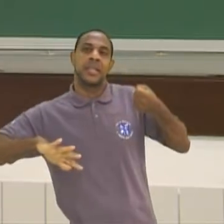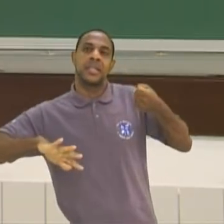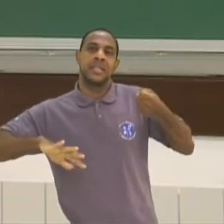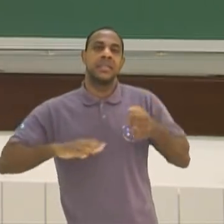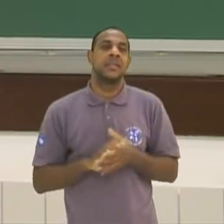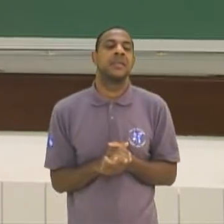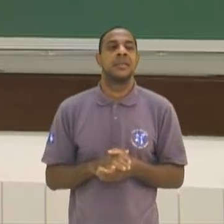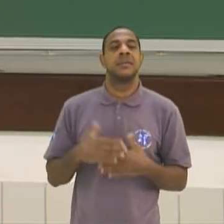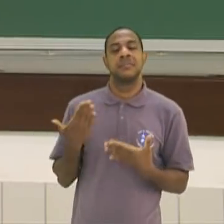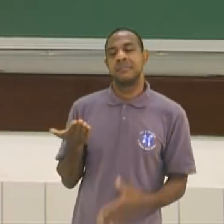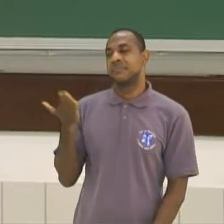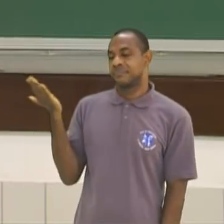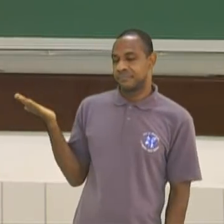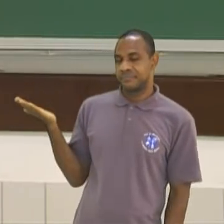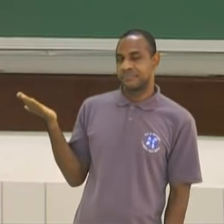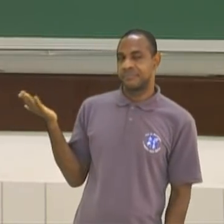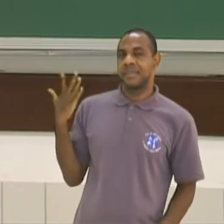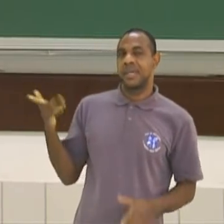exatamente garantindo essa